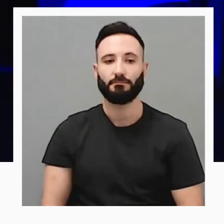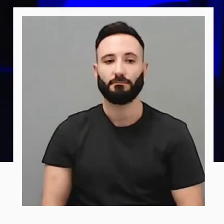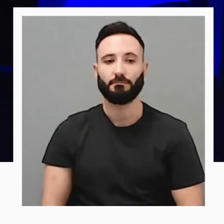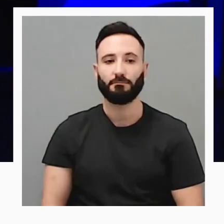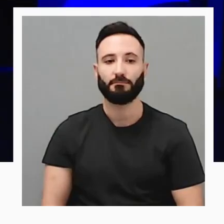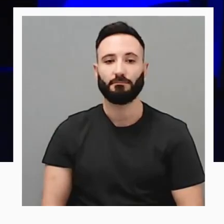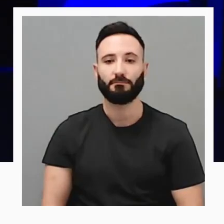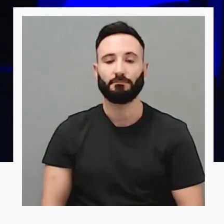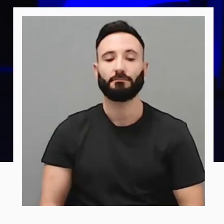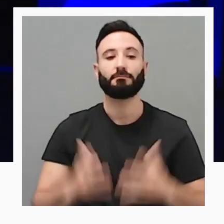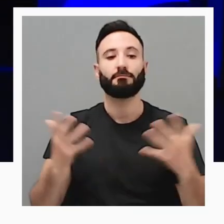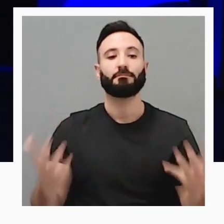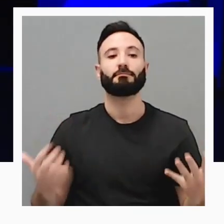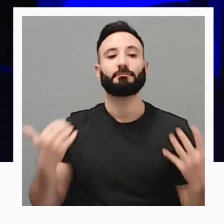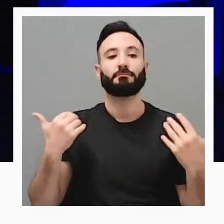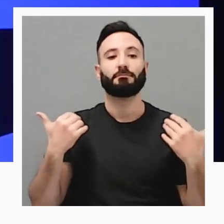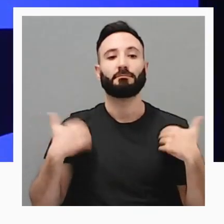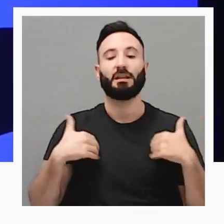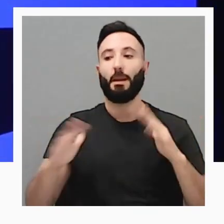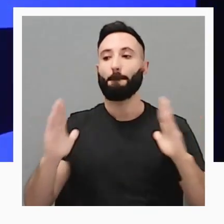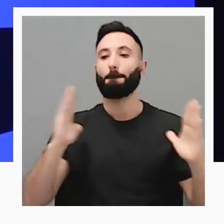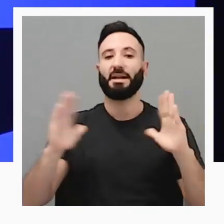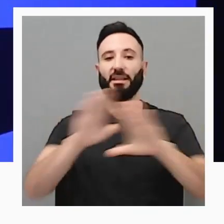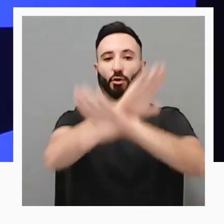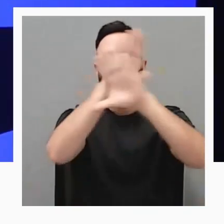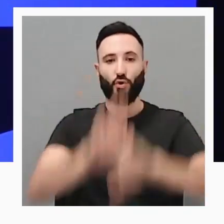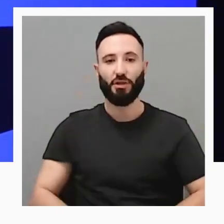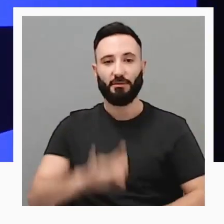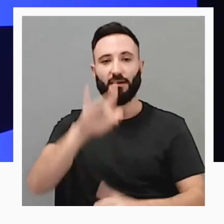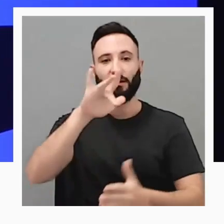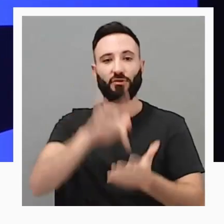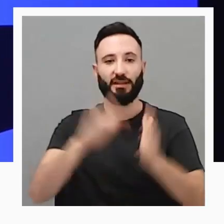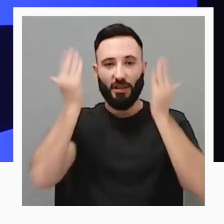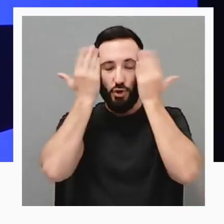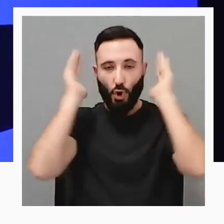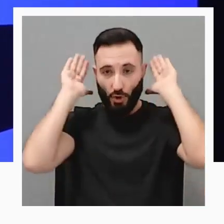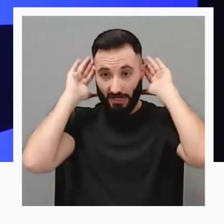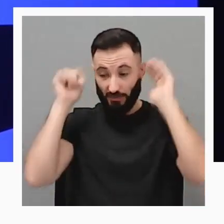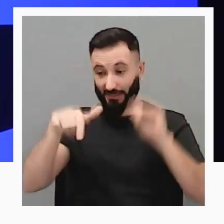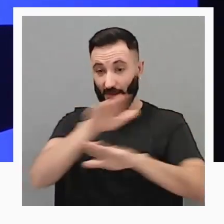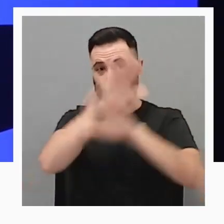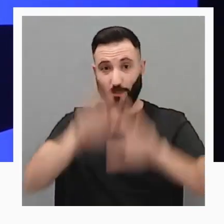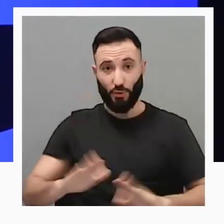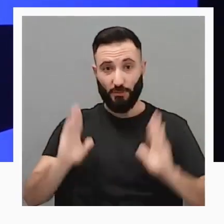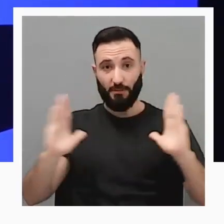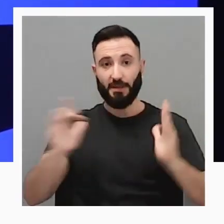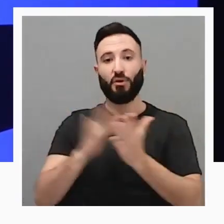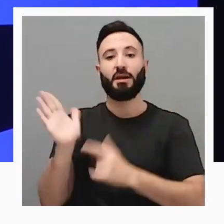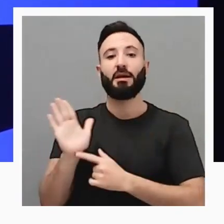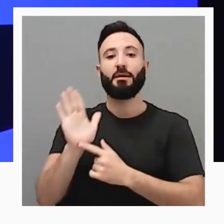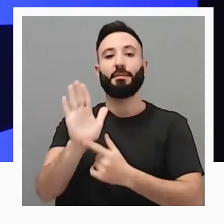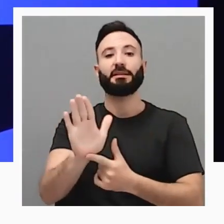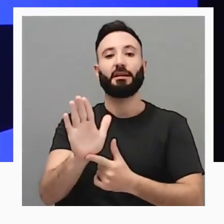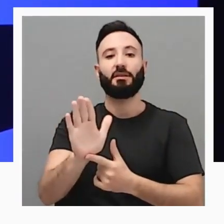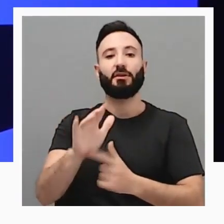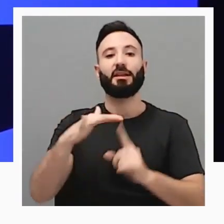Ok, vámonos para a última parte deste congresso com a apresentação de 5